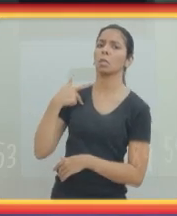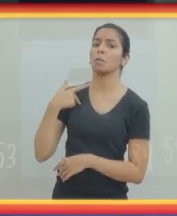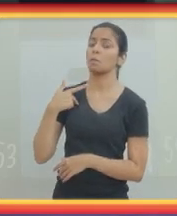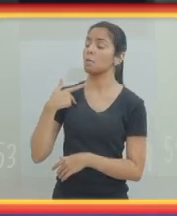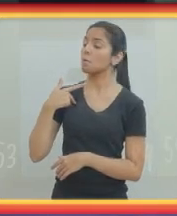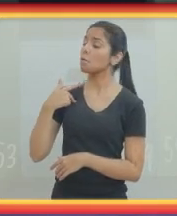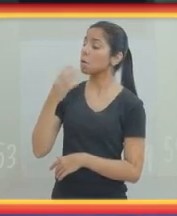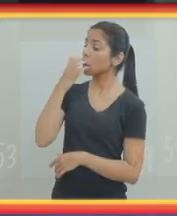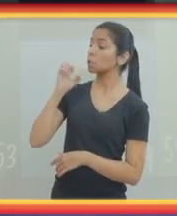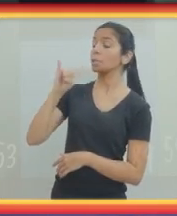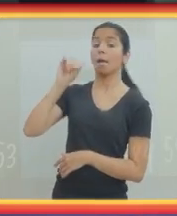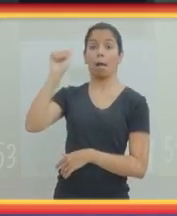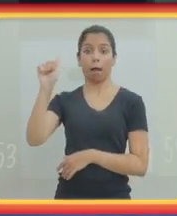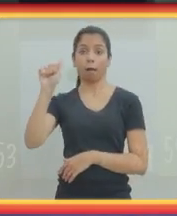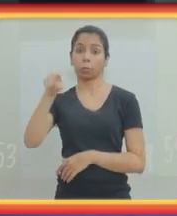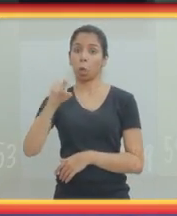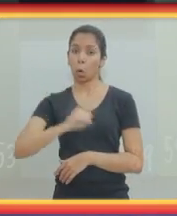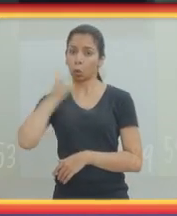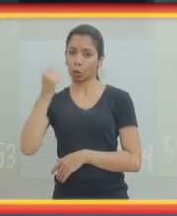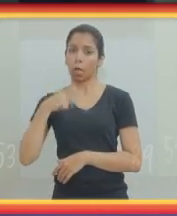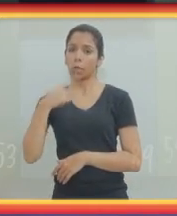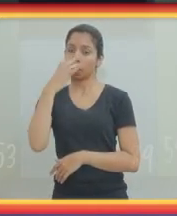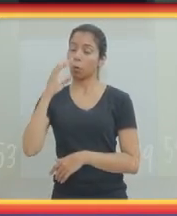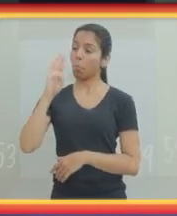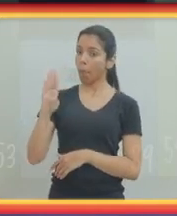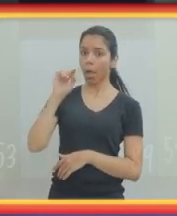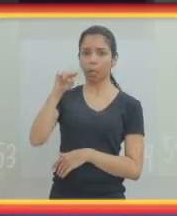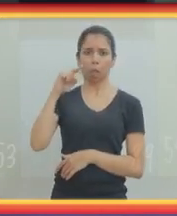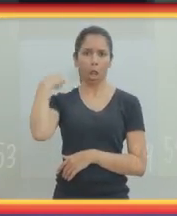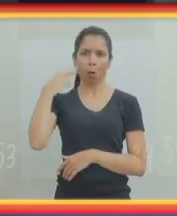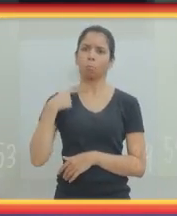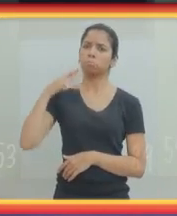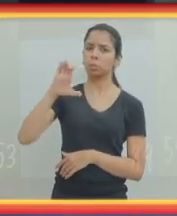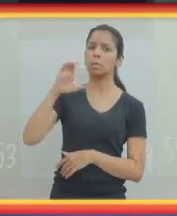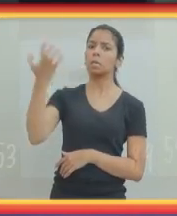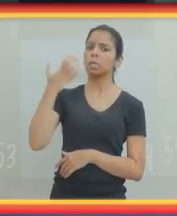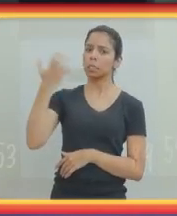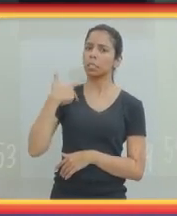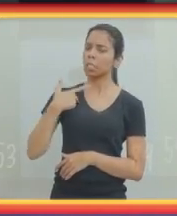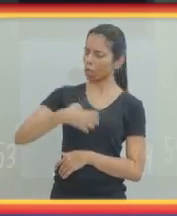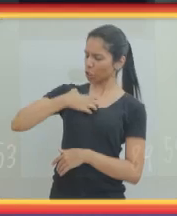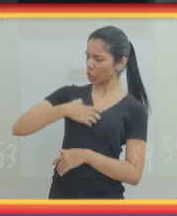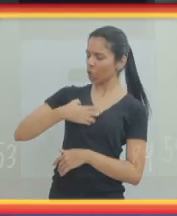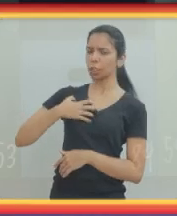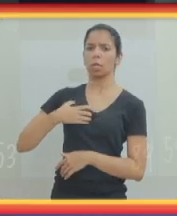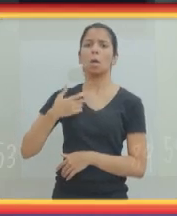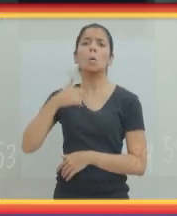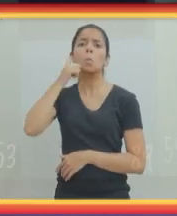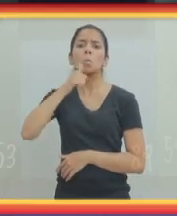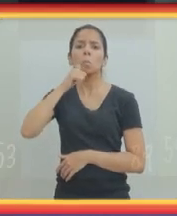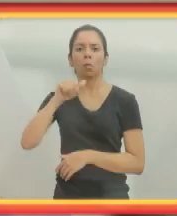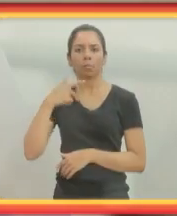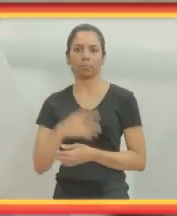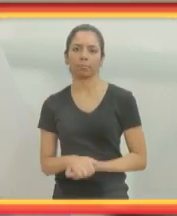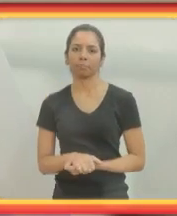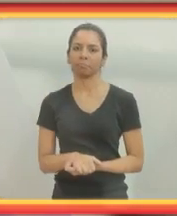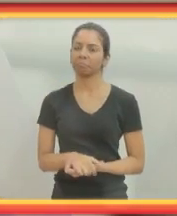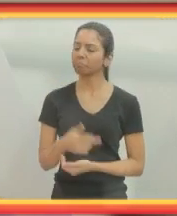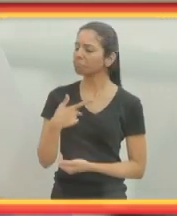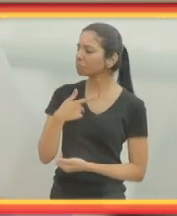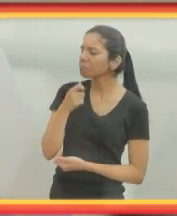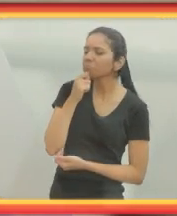você odiasse o cachorro, ou B, você fosse louca, ou C, você quisesse chatear a senhora X. Eu não